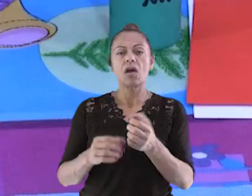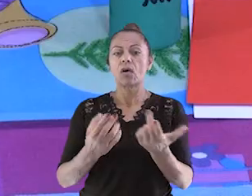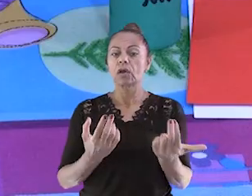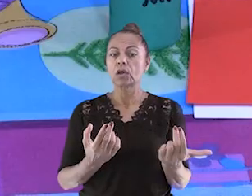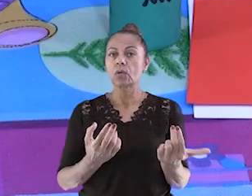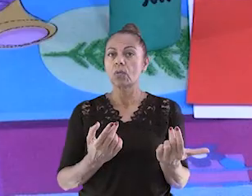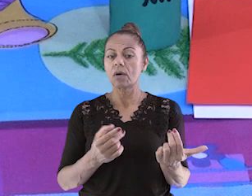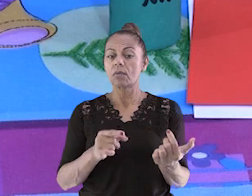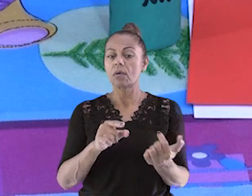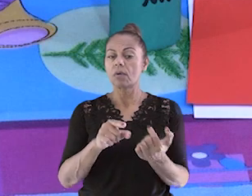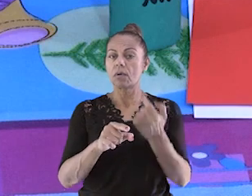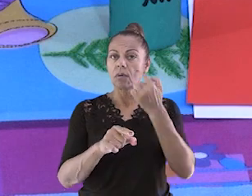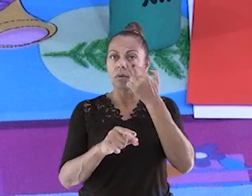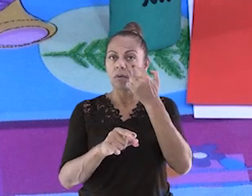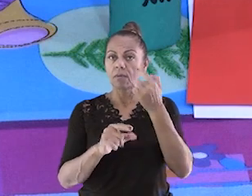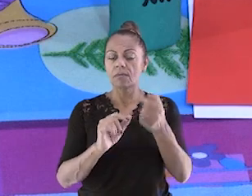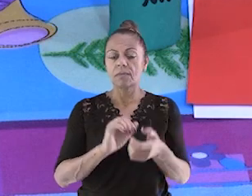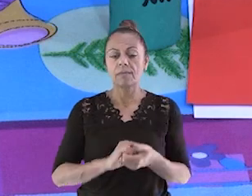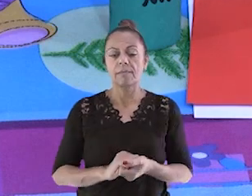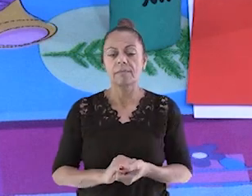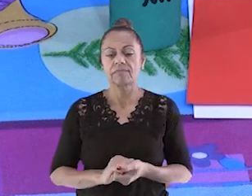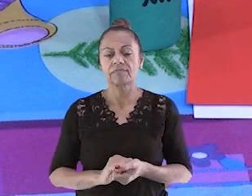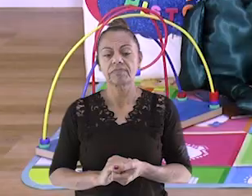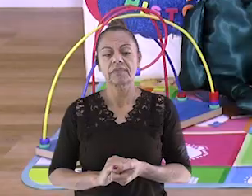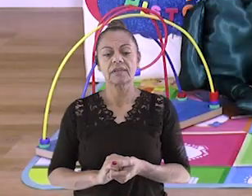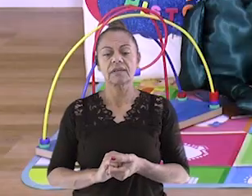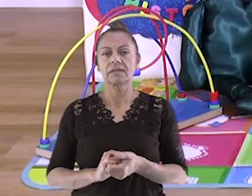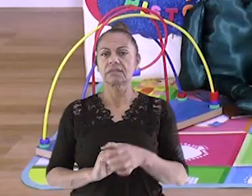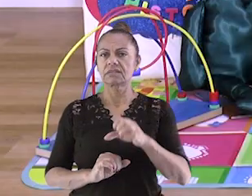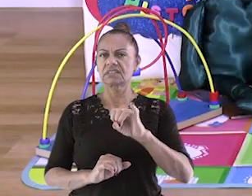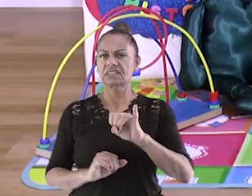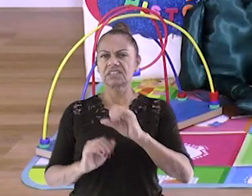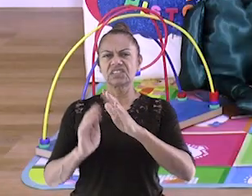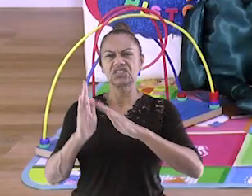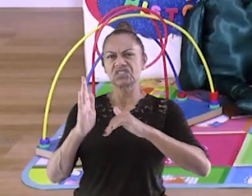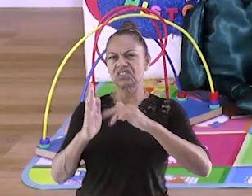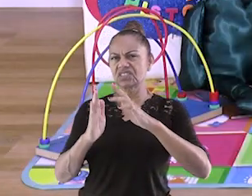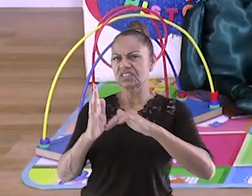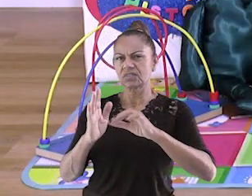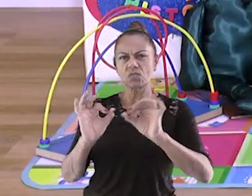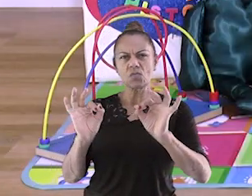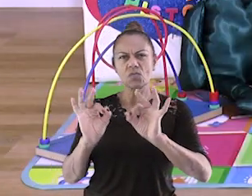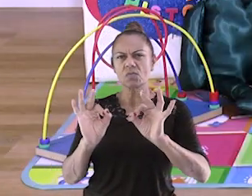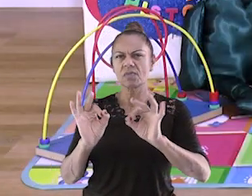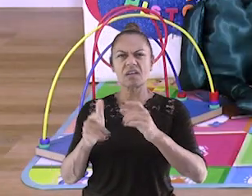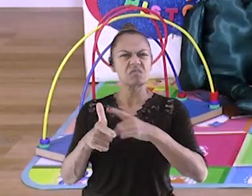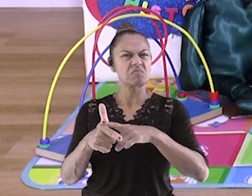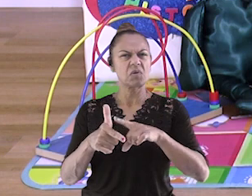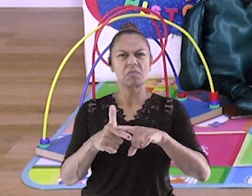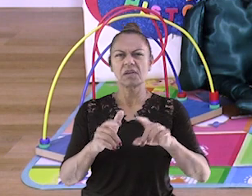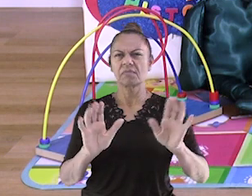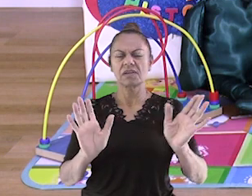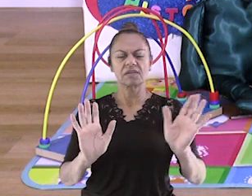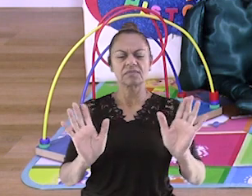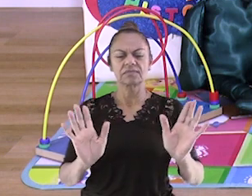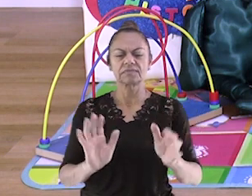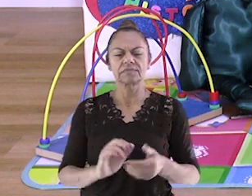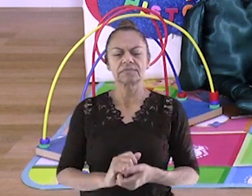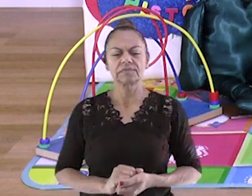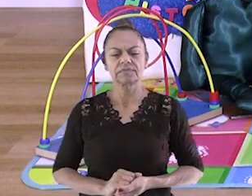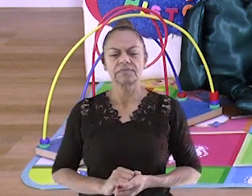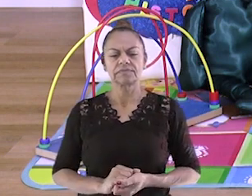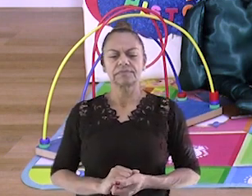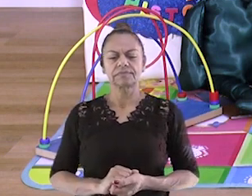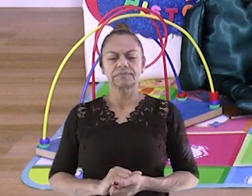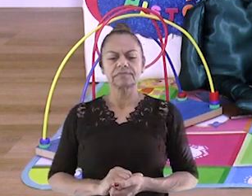higiênico como este e você vai pintar. Se você não tiver tinta, não tem problema. Você pode fazer do jeitinho